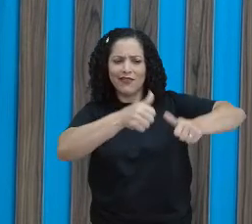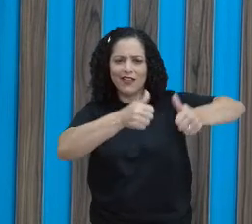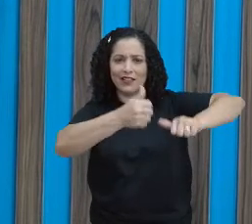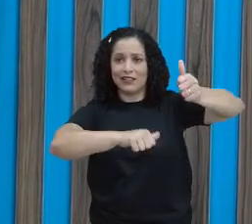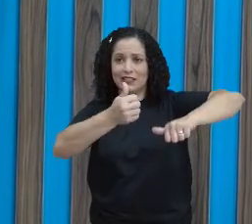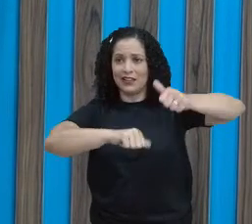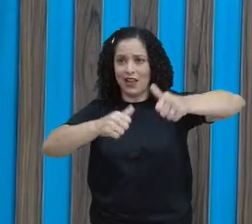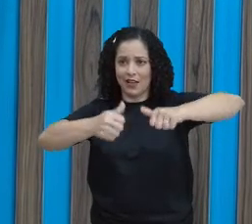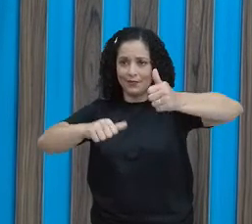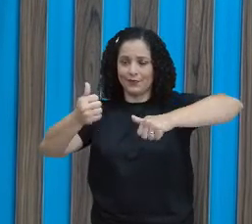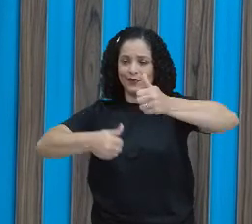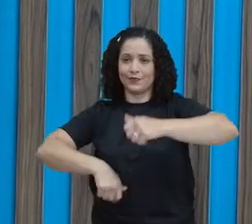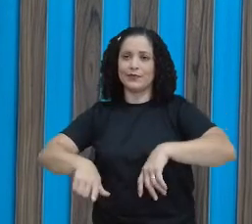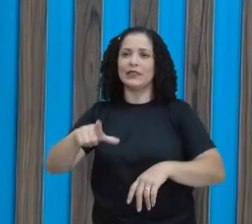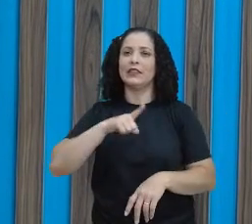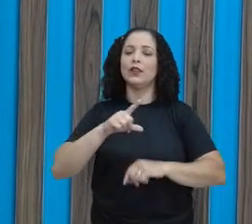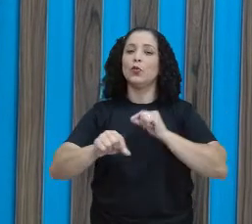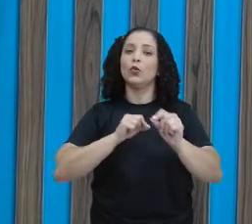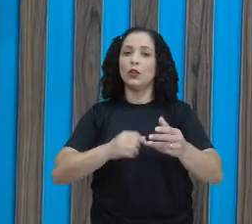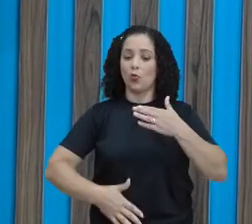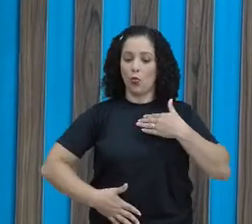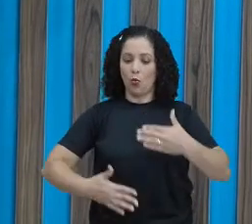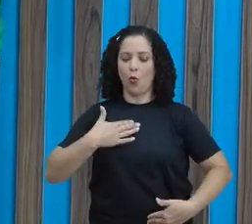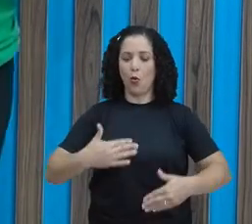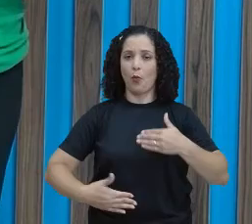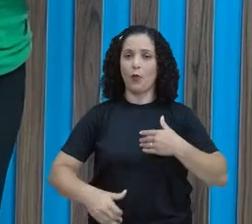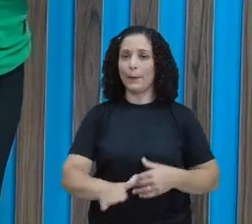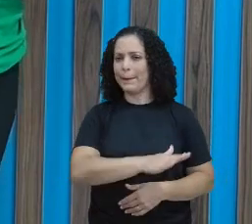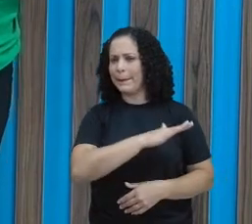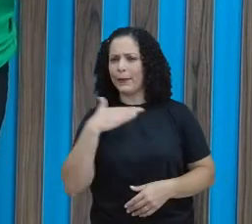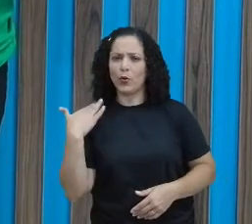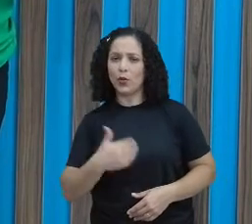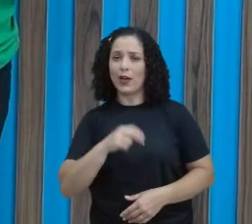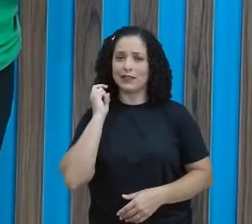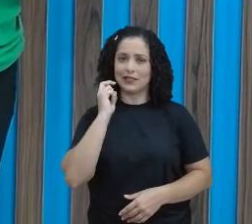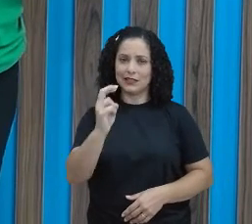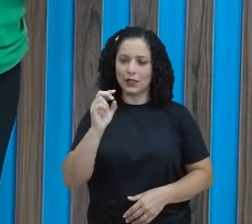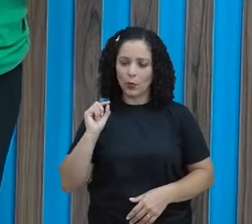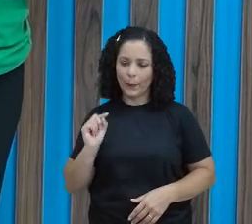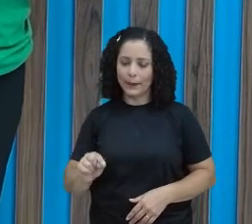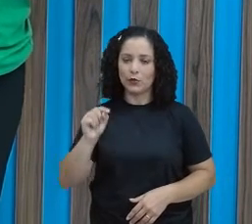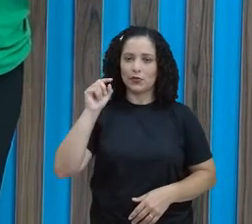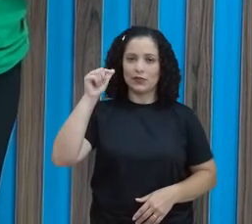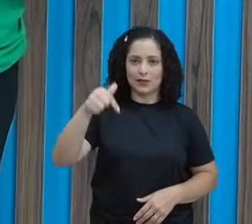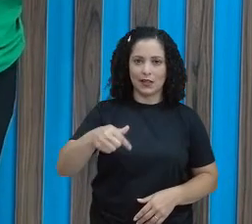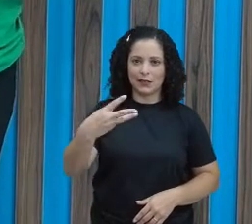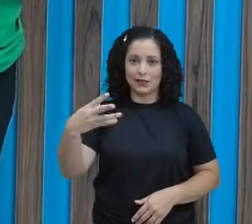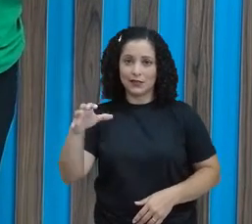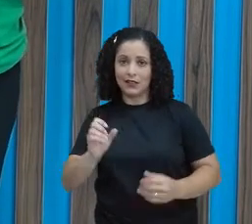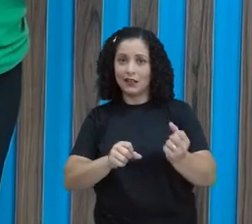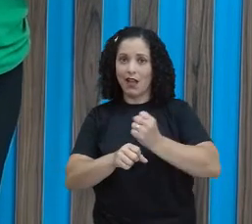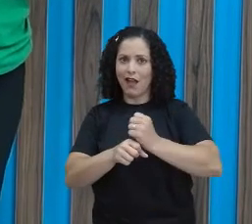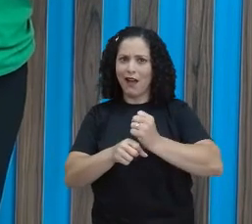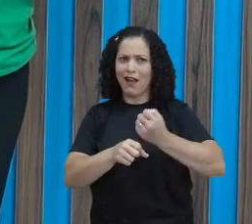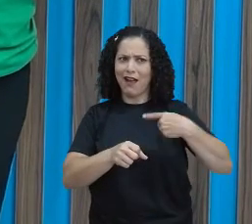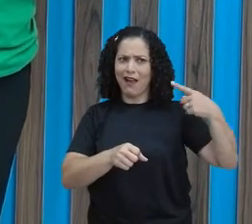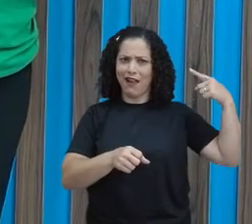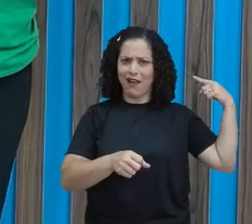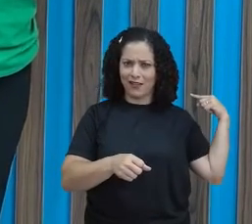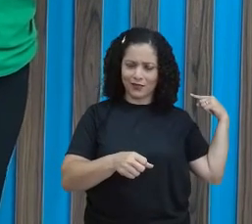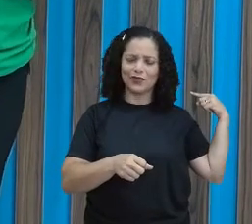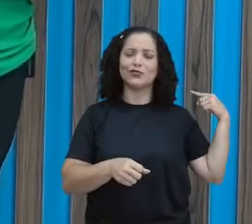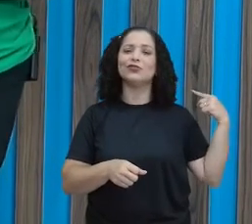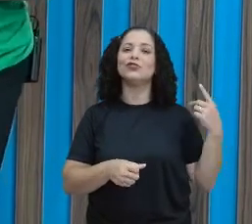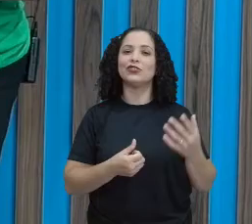14, a gente vai ver, ó, se o organismo morreu há 5.730 anos, que é o mesmo tempo aí da meia-vida